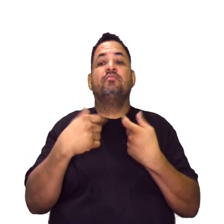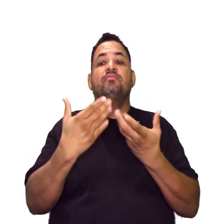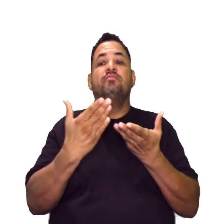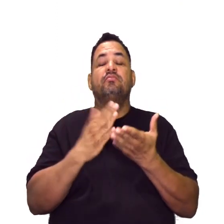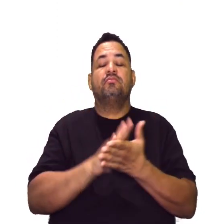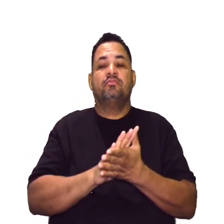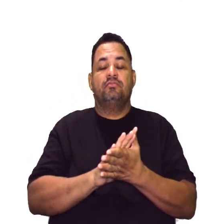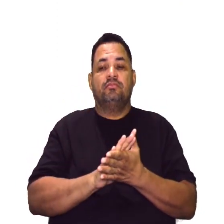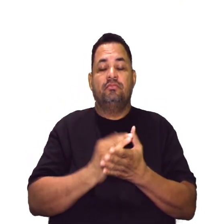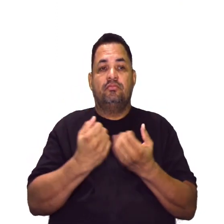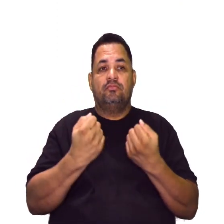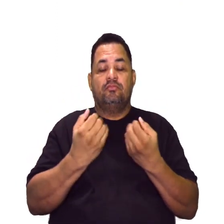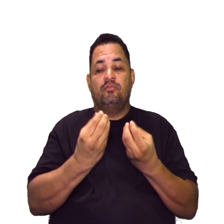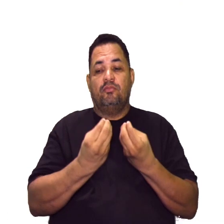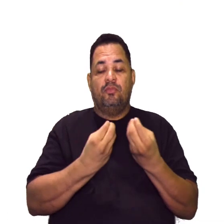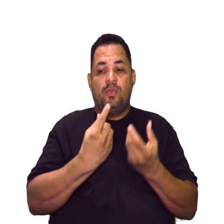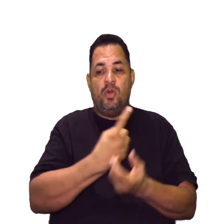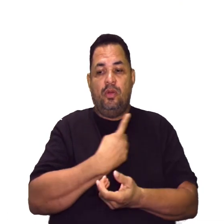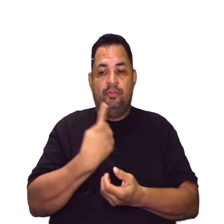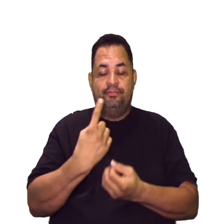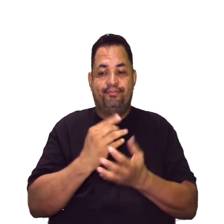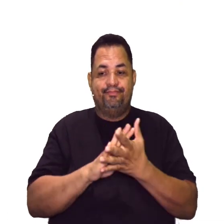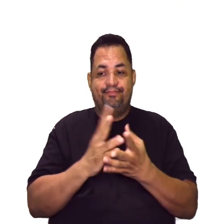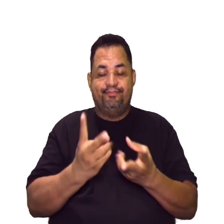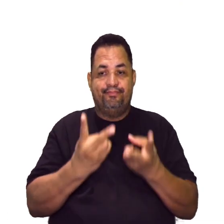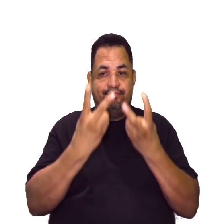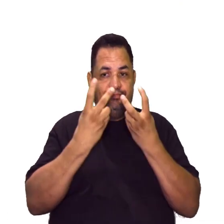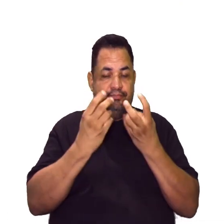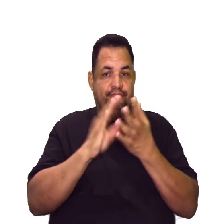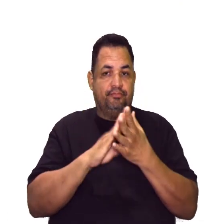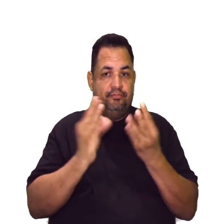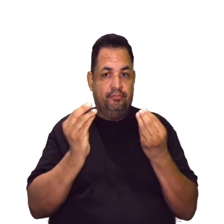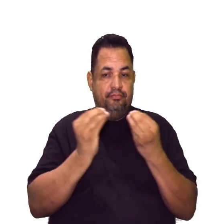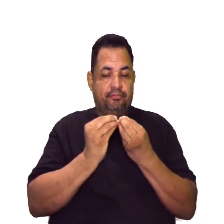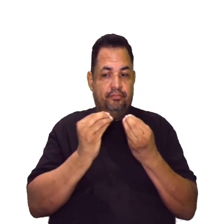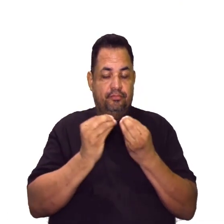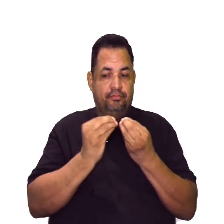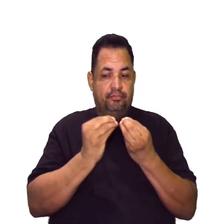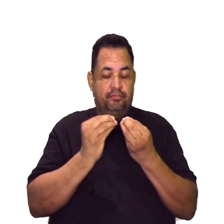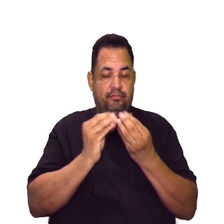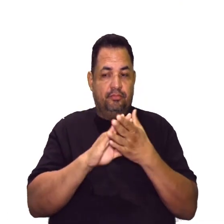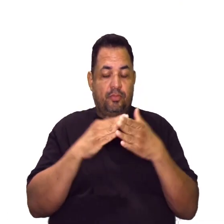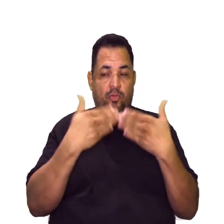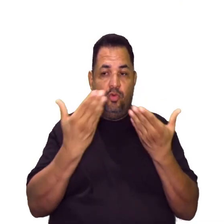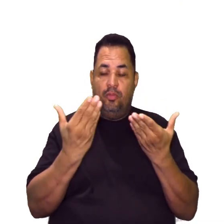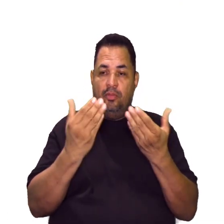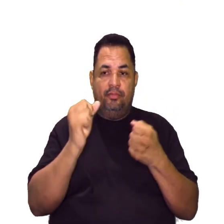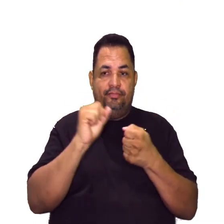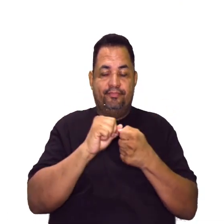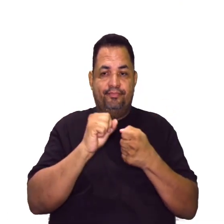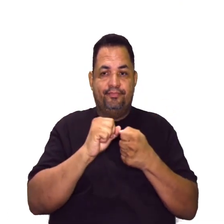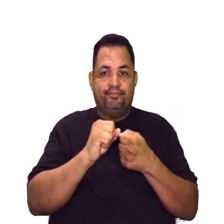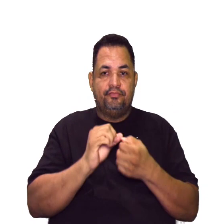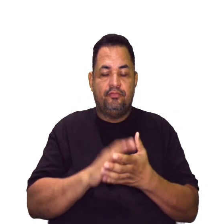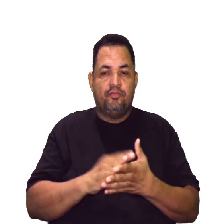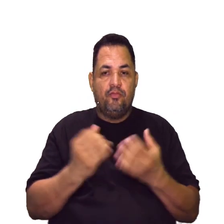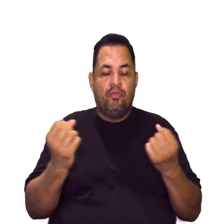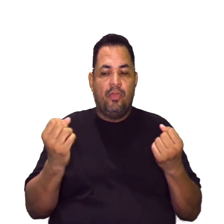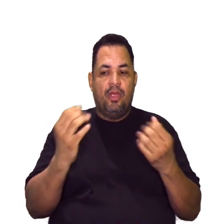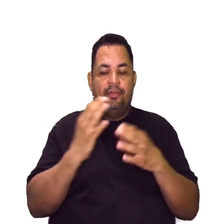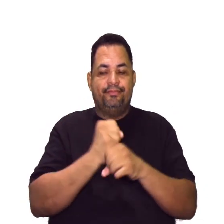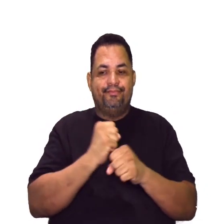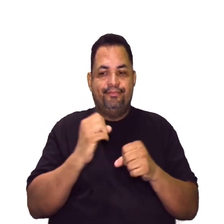como a gente pode identificar. É o seguinte, para determinar